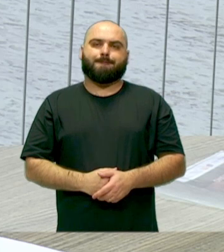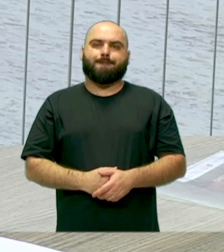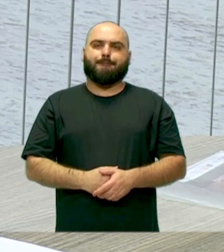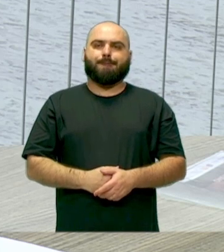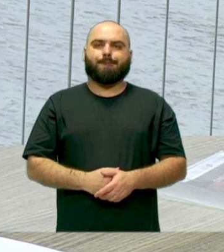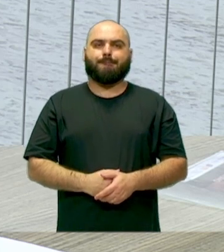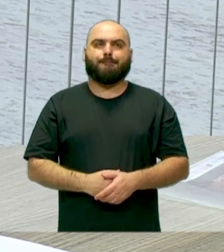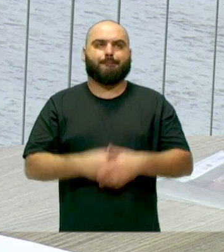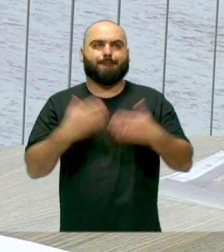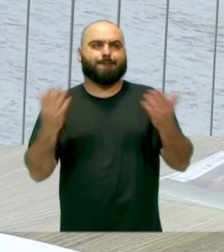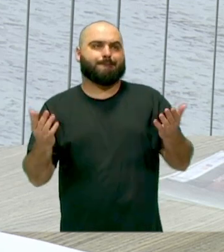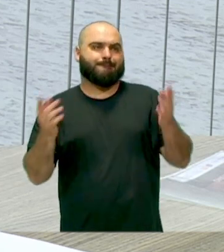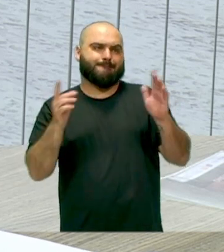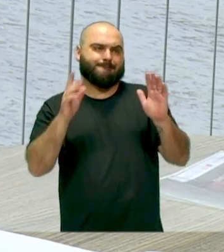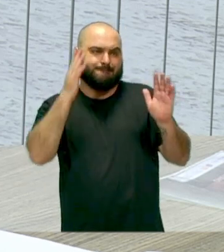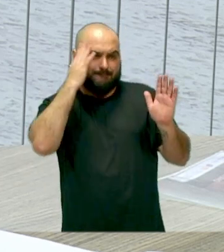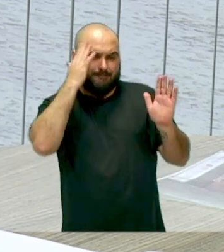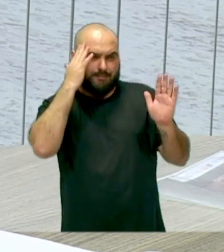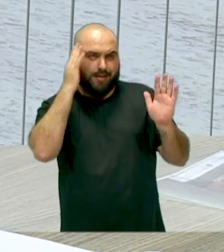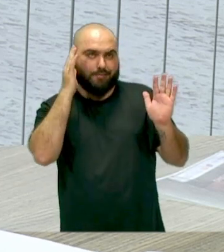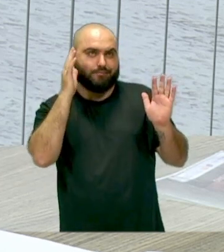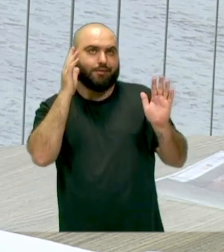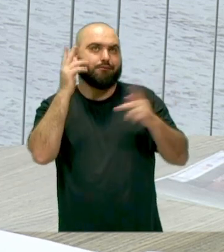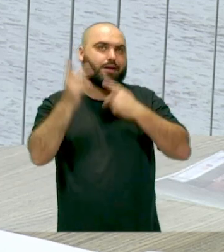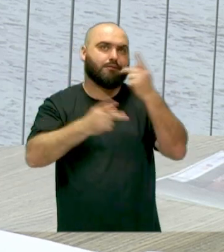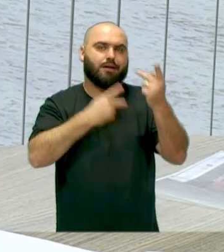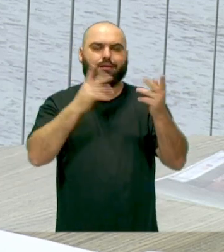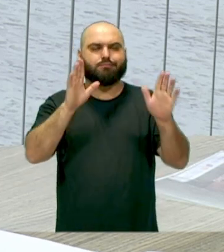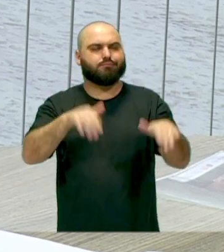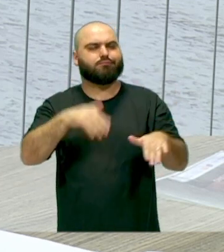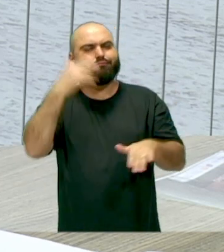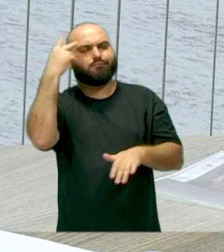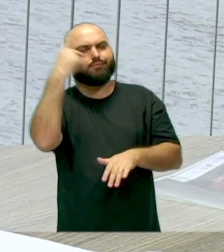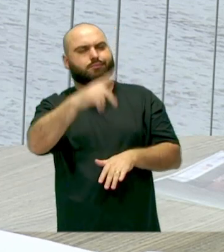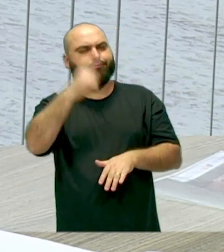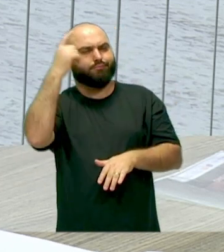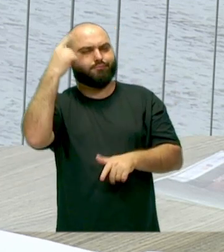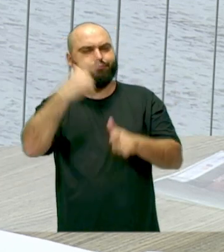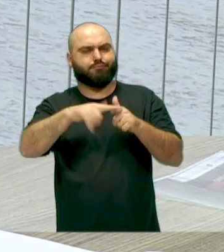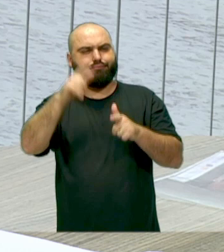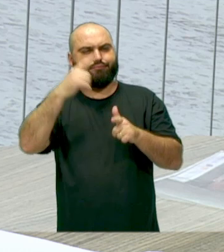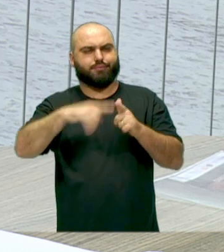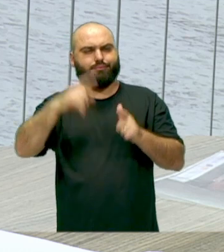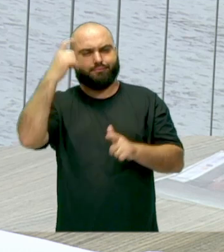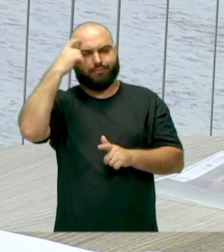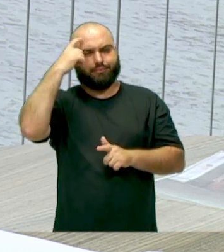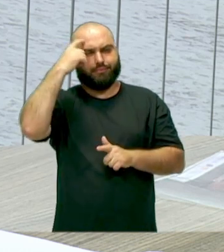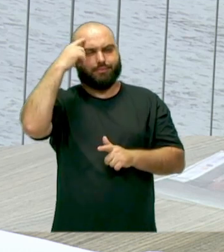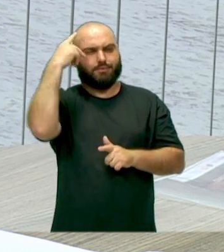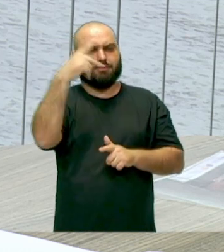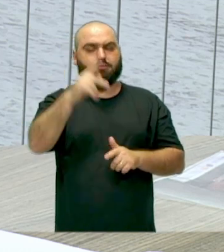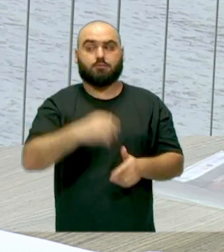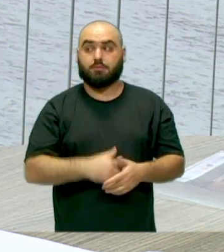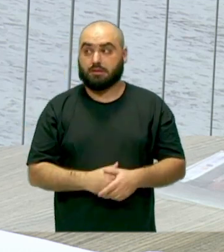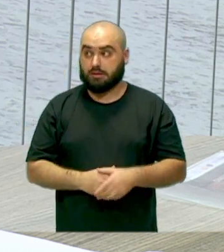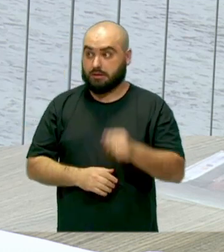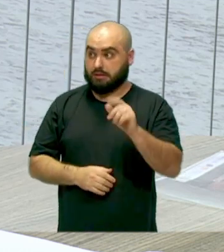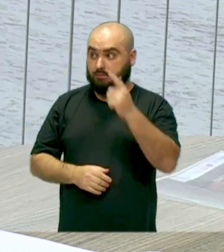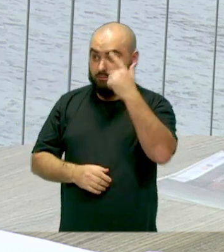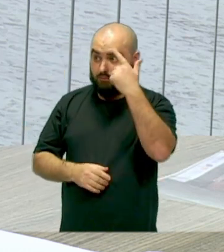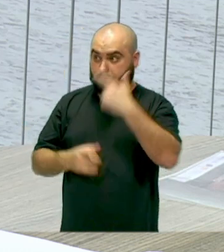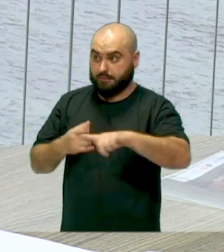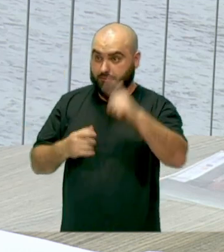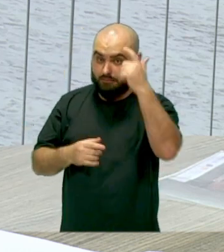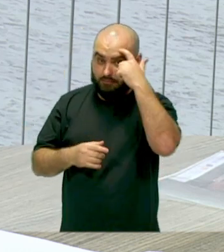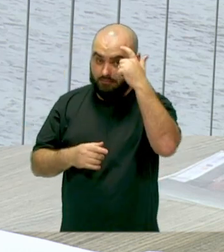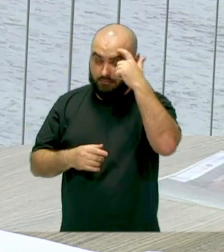Que no fim eles chegam a dizer é coisa da cabeça de vocês. Fosse coisa da nossa cabeça, um policial